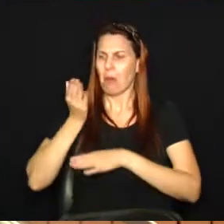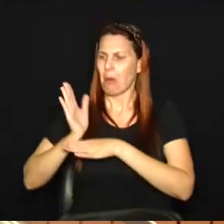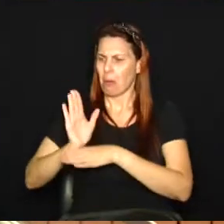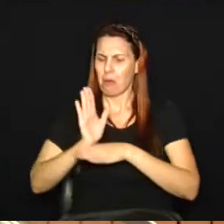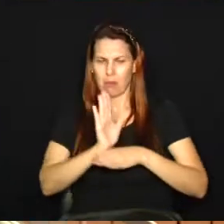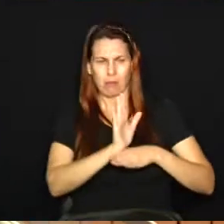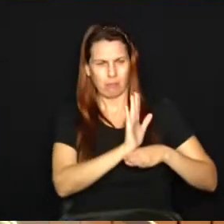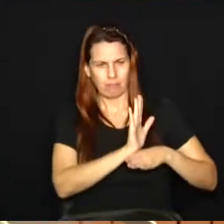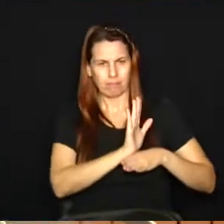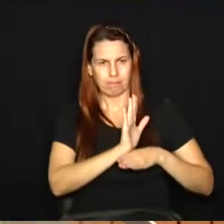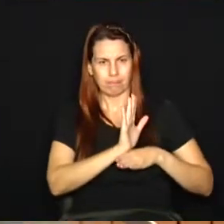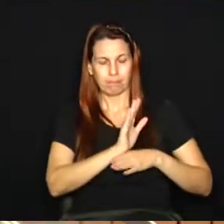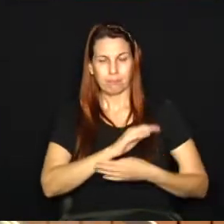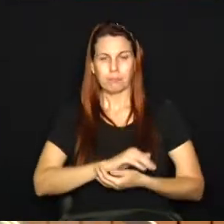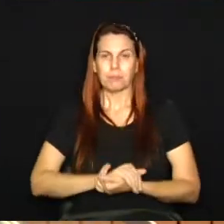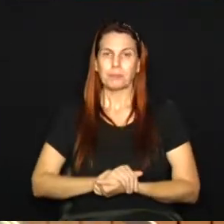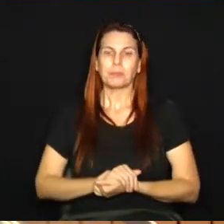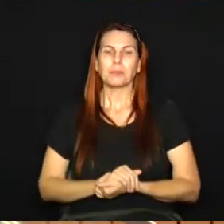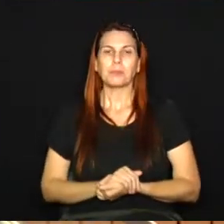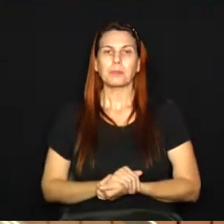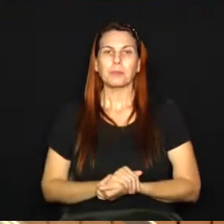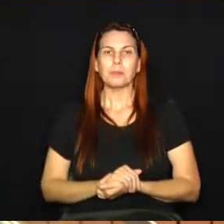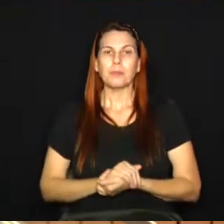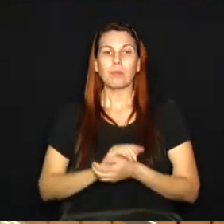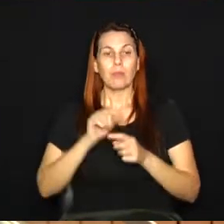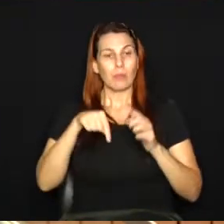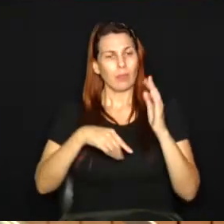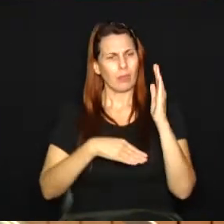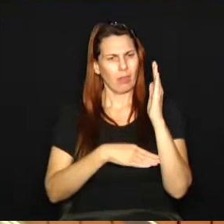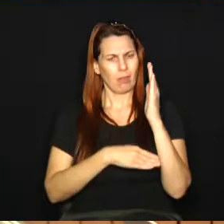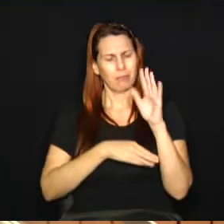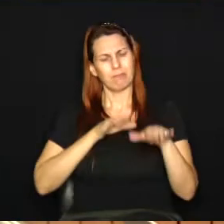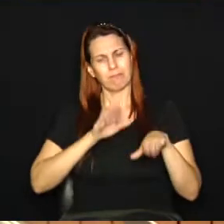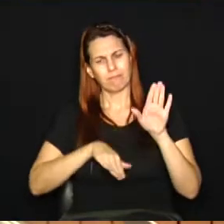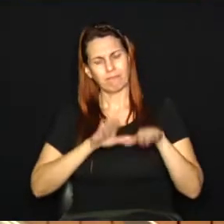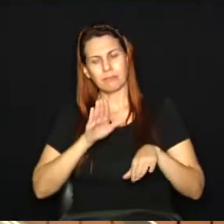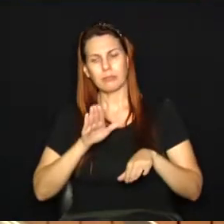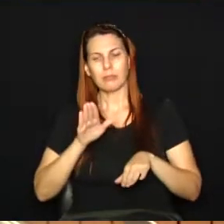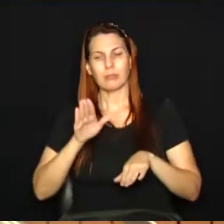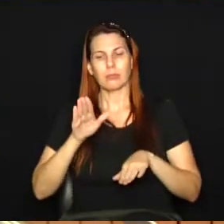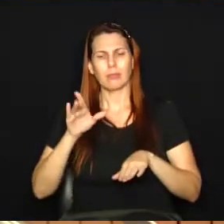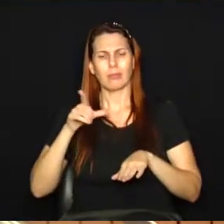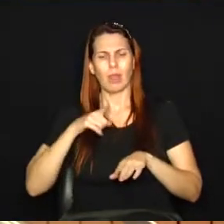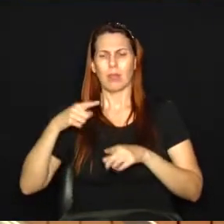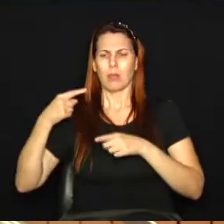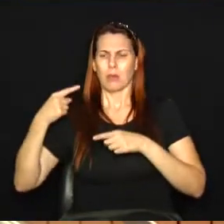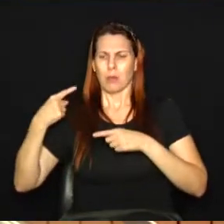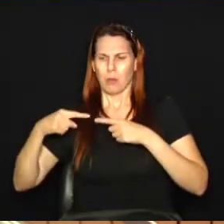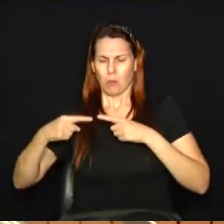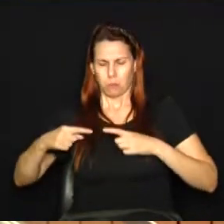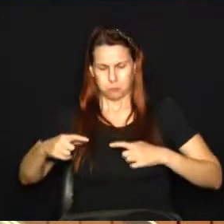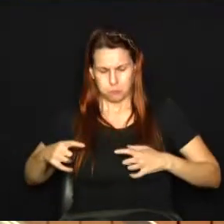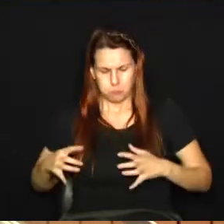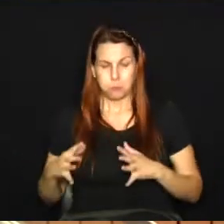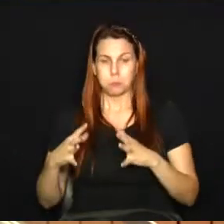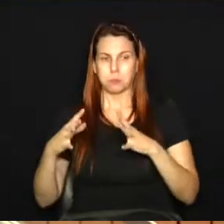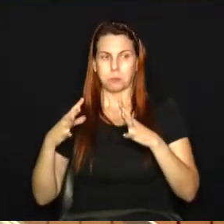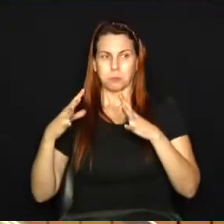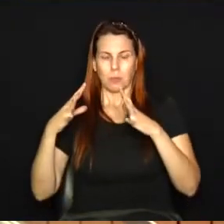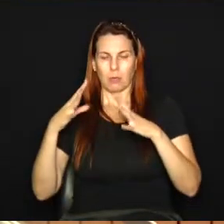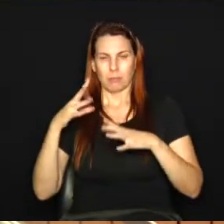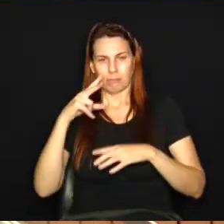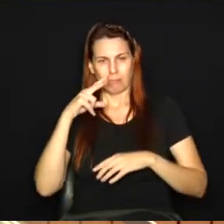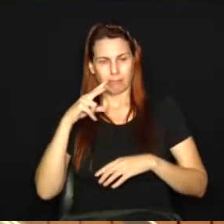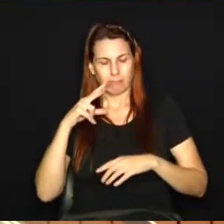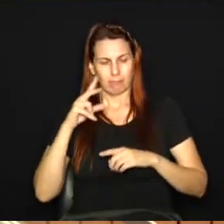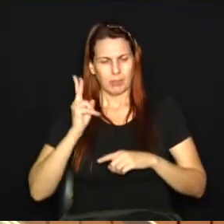honrar. Mas essa casa, muitas vezes, temos aqui debates acalorados e sempre